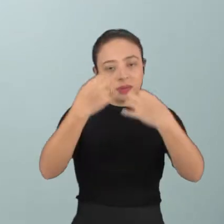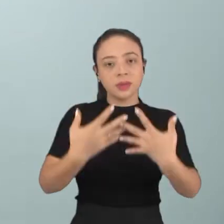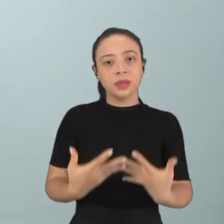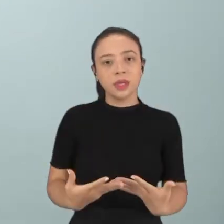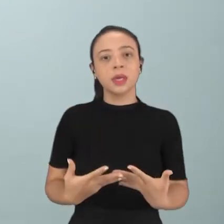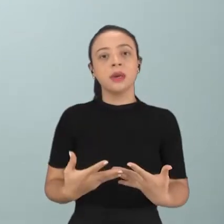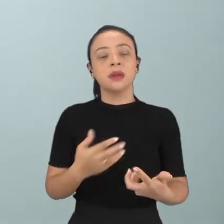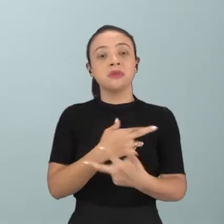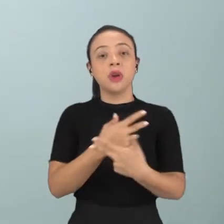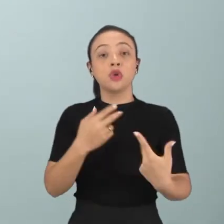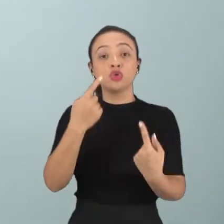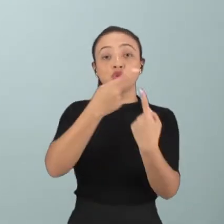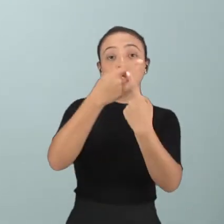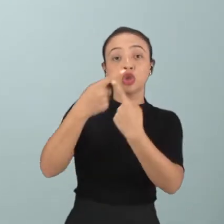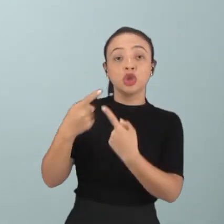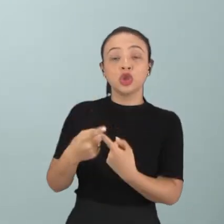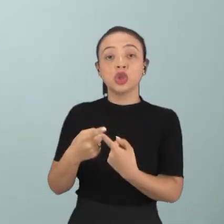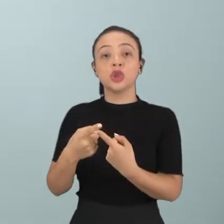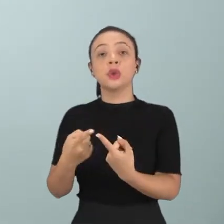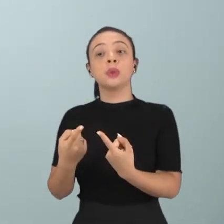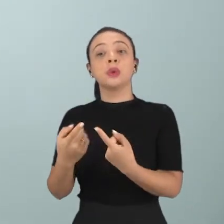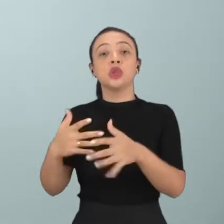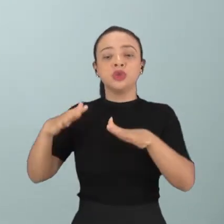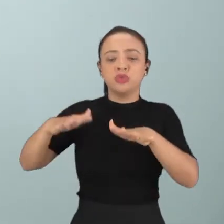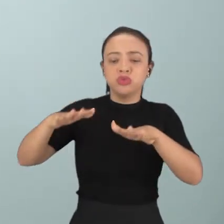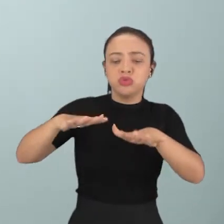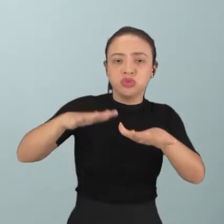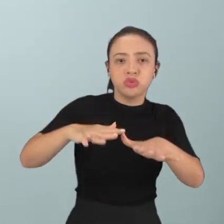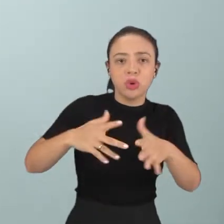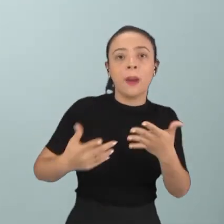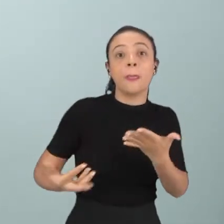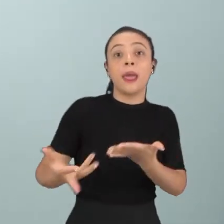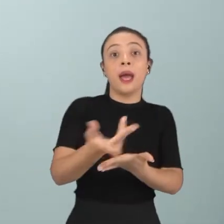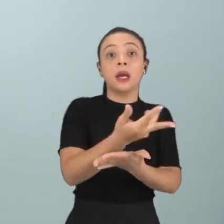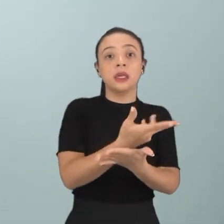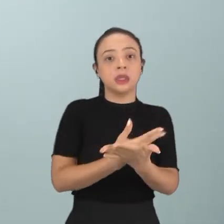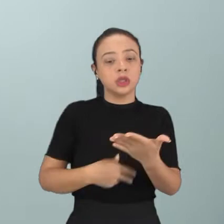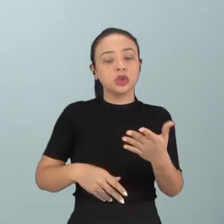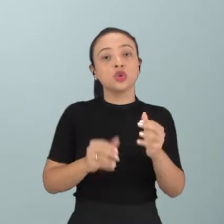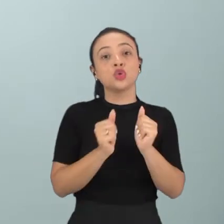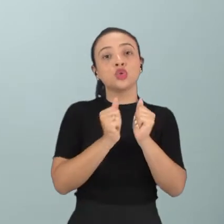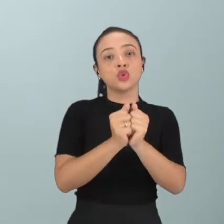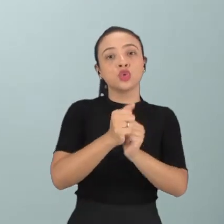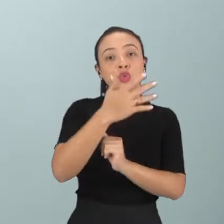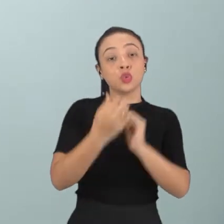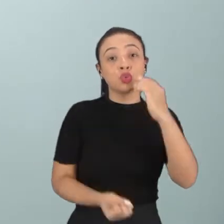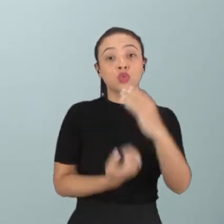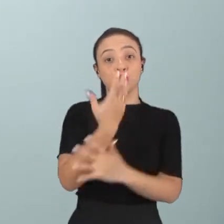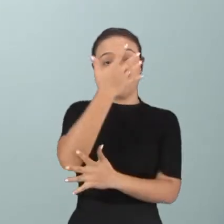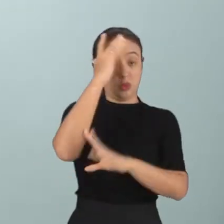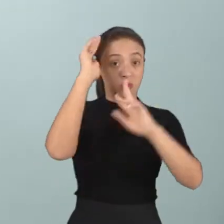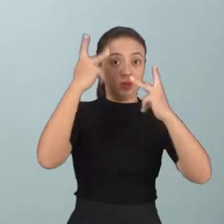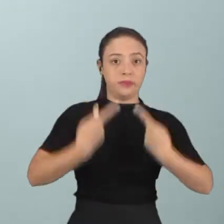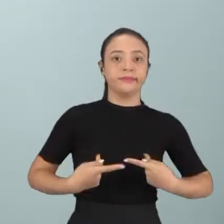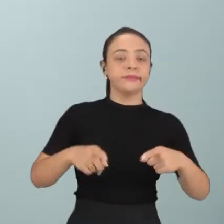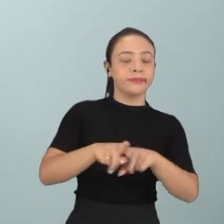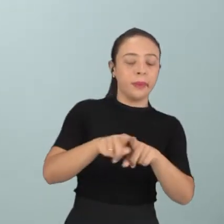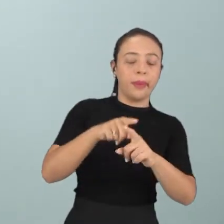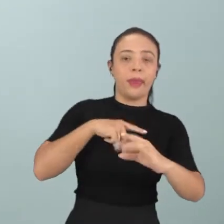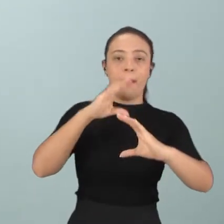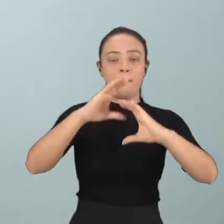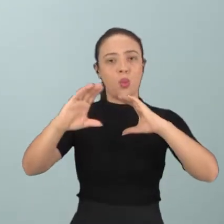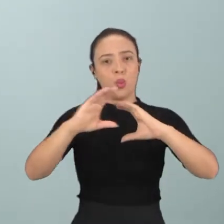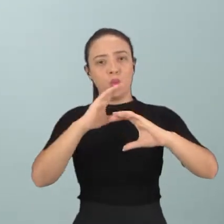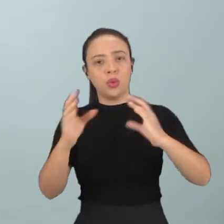as manifestações artísticas surgem assim que o homem surge no nosso planeta. Então, nós temos a música, as artes visuais,